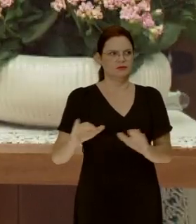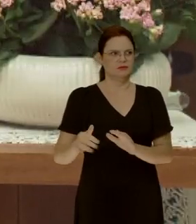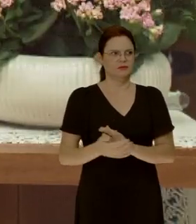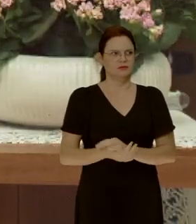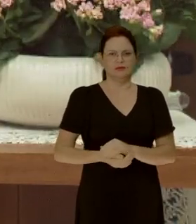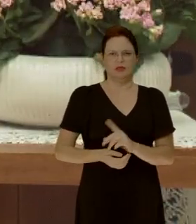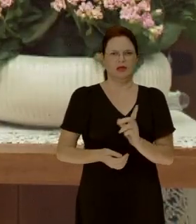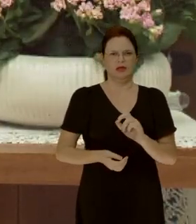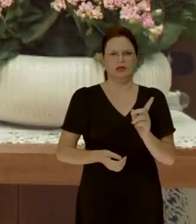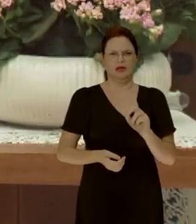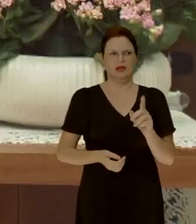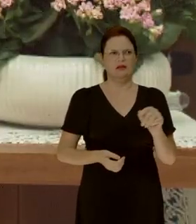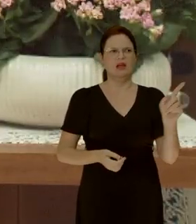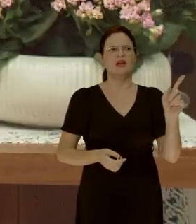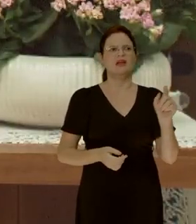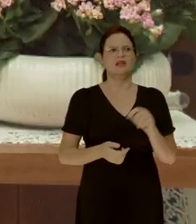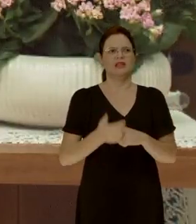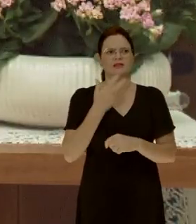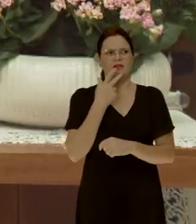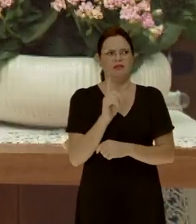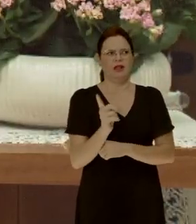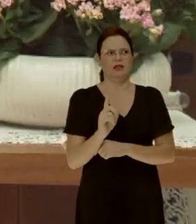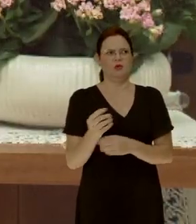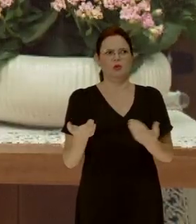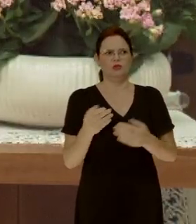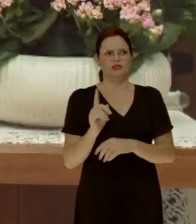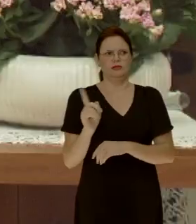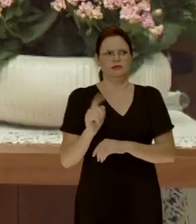não, ele está apaisando, ele não vai falar hoje aqui, não.